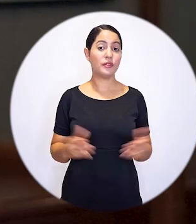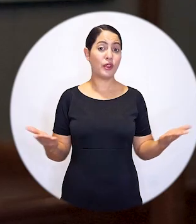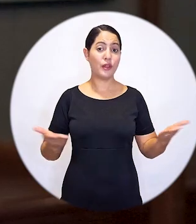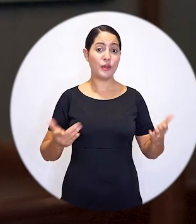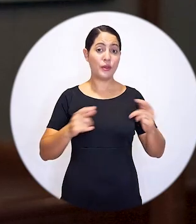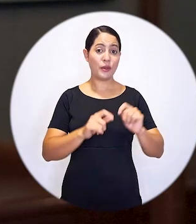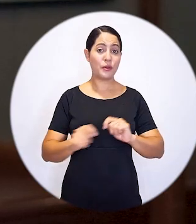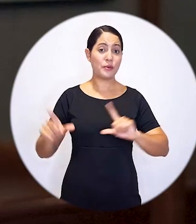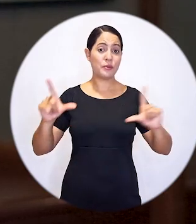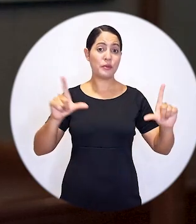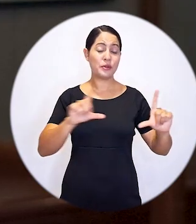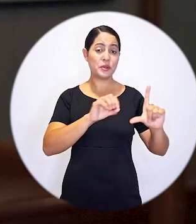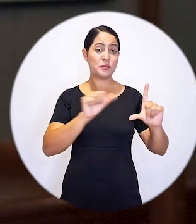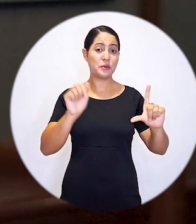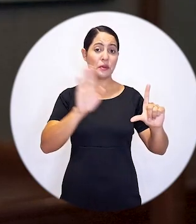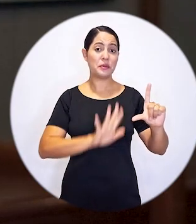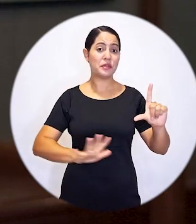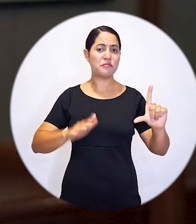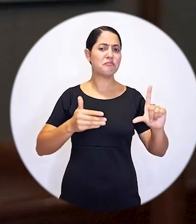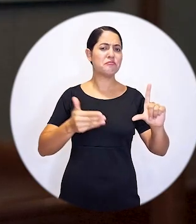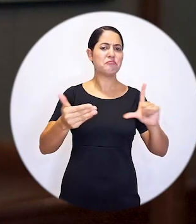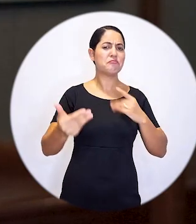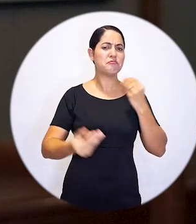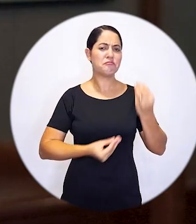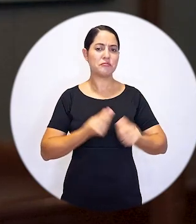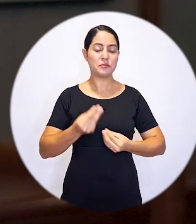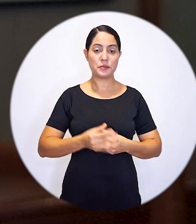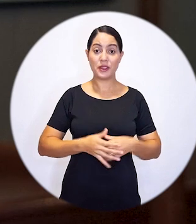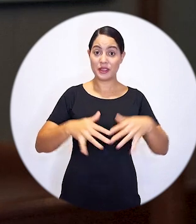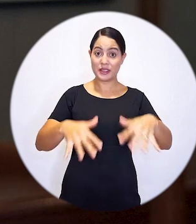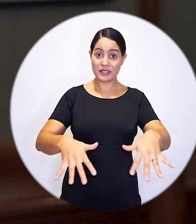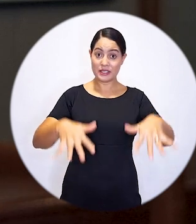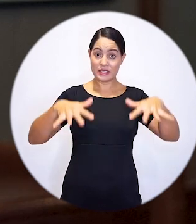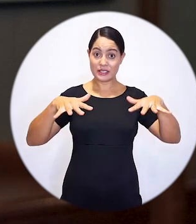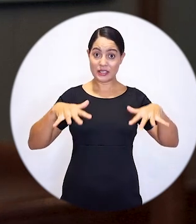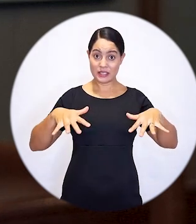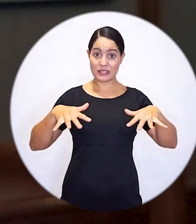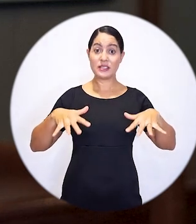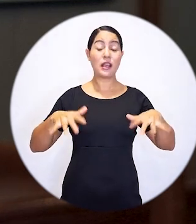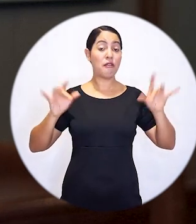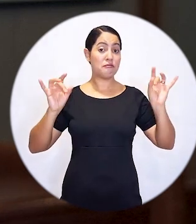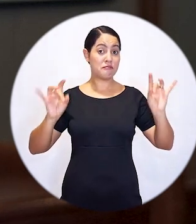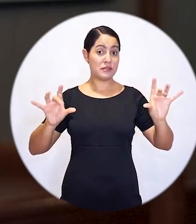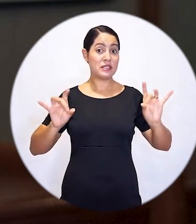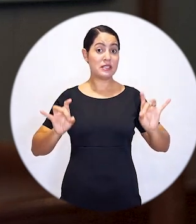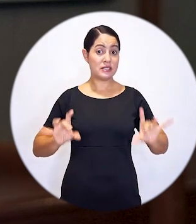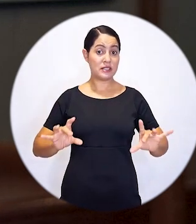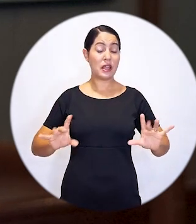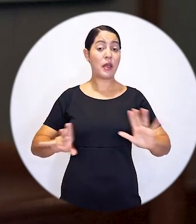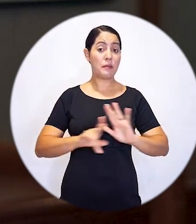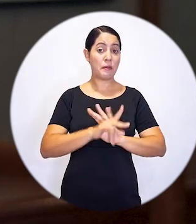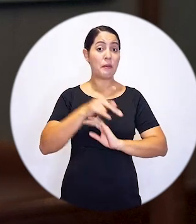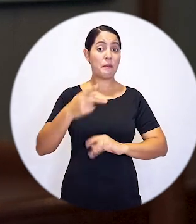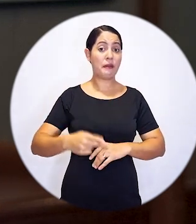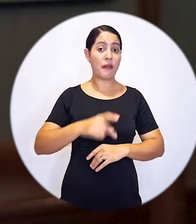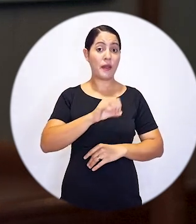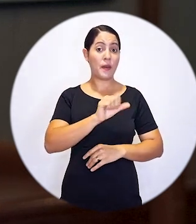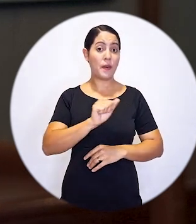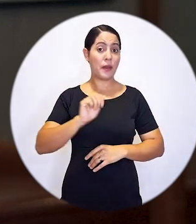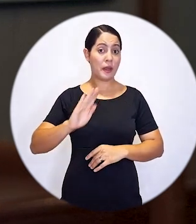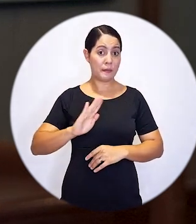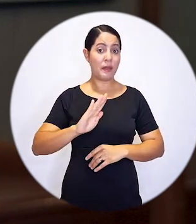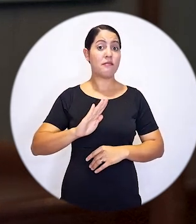Eu começo o programa de hoje com mais uma sessão ordinária do Conselho Pleno da Ordem dos Advogados do Brasil, que aconteceu